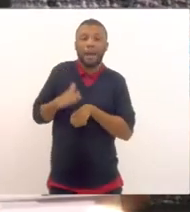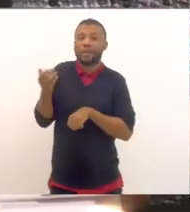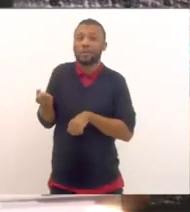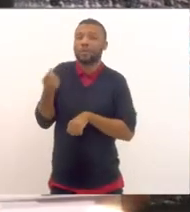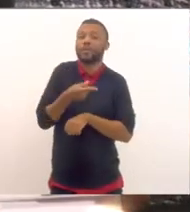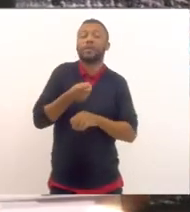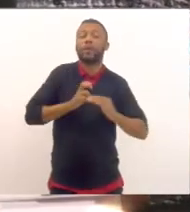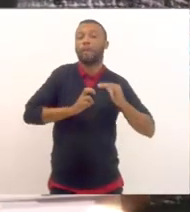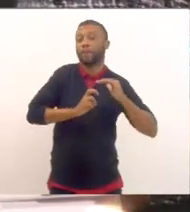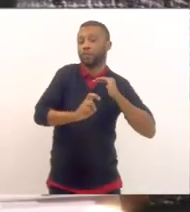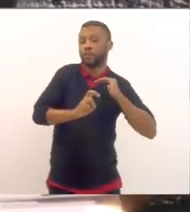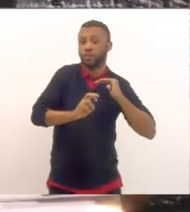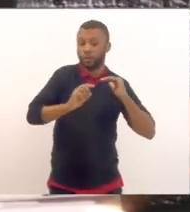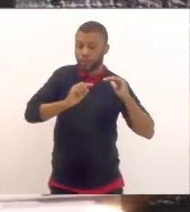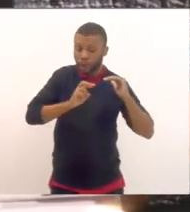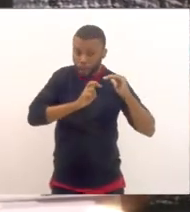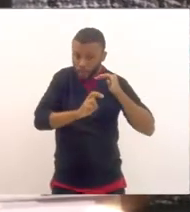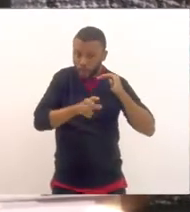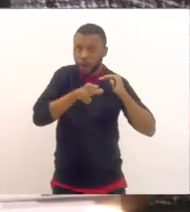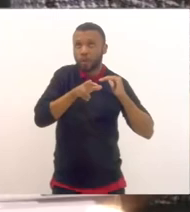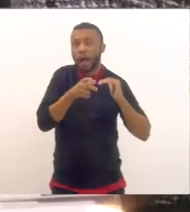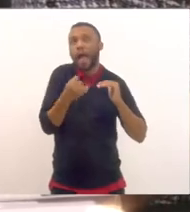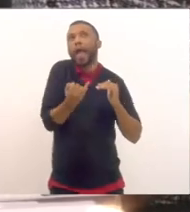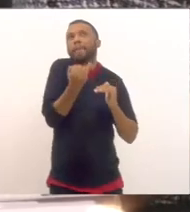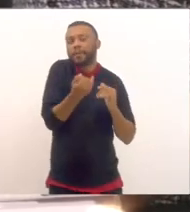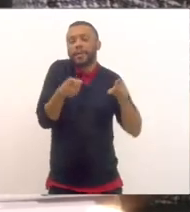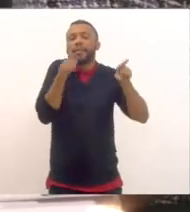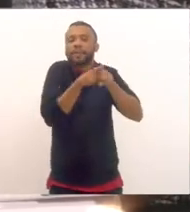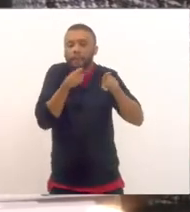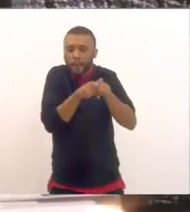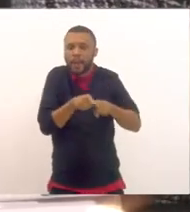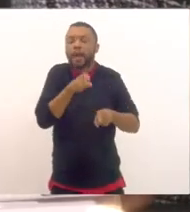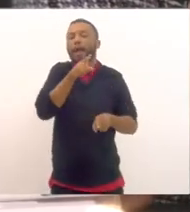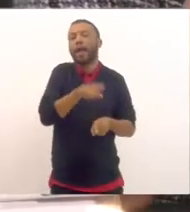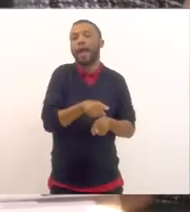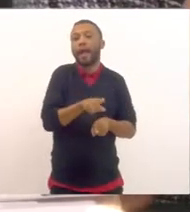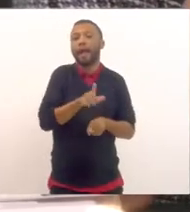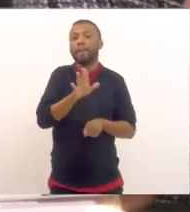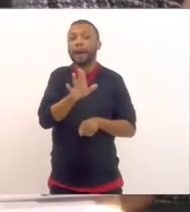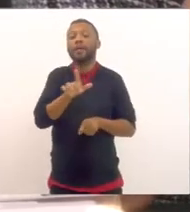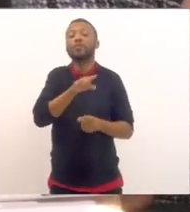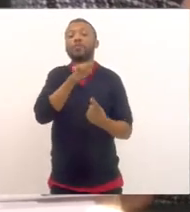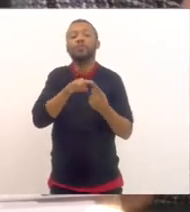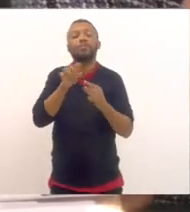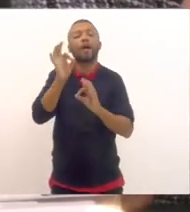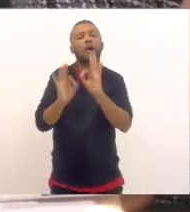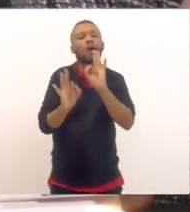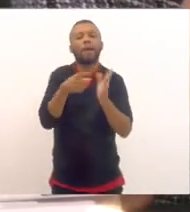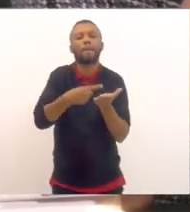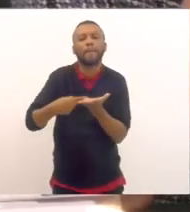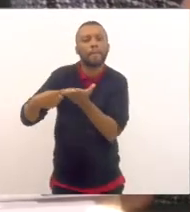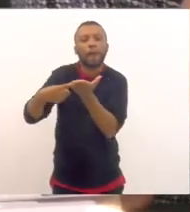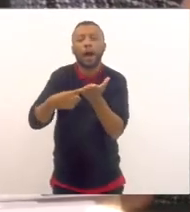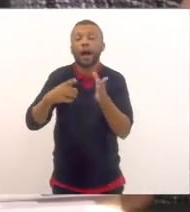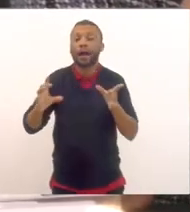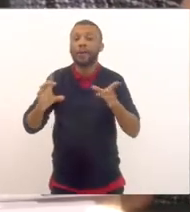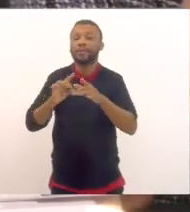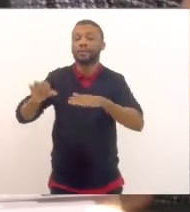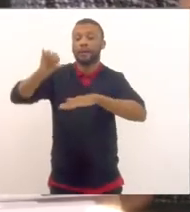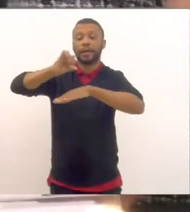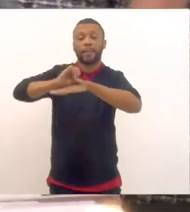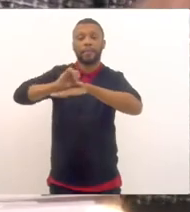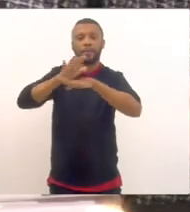metrô não é que o metrô não seja necessário também ué mas para estruturar e integrar a região metropolitana